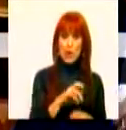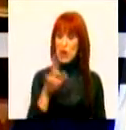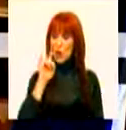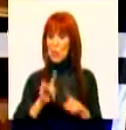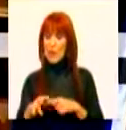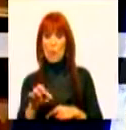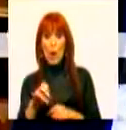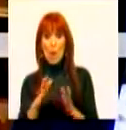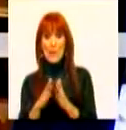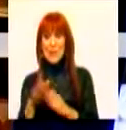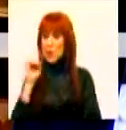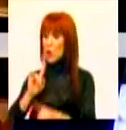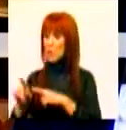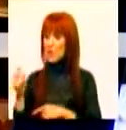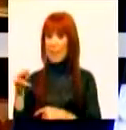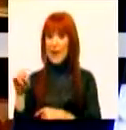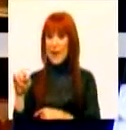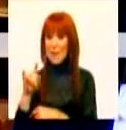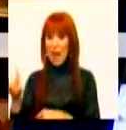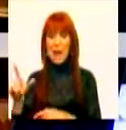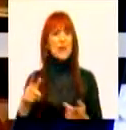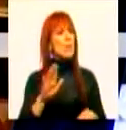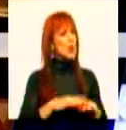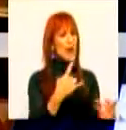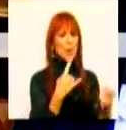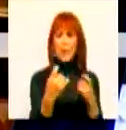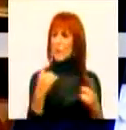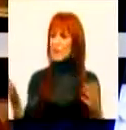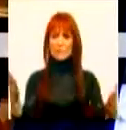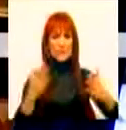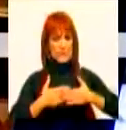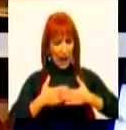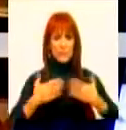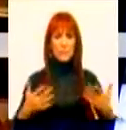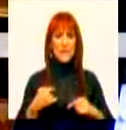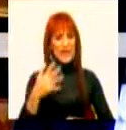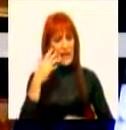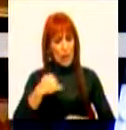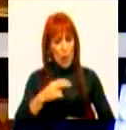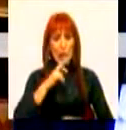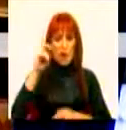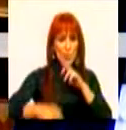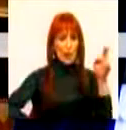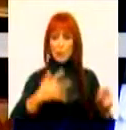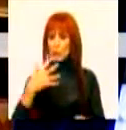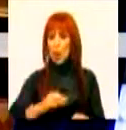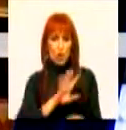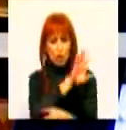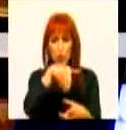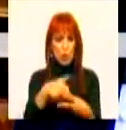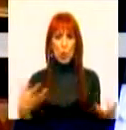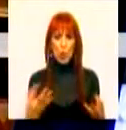Deputada Paula Santos e à Sra. Deputada Berta Cabral pelas questões que nos colocaram, tentando eu responder a todas em